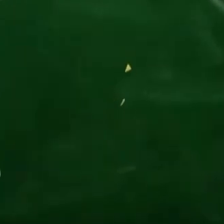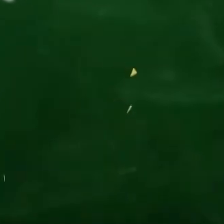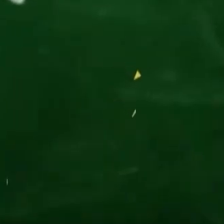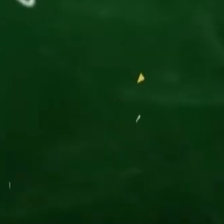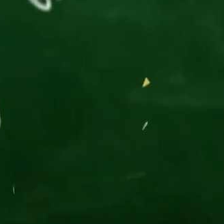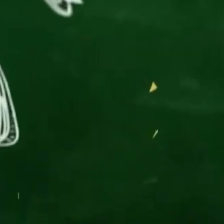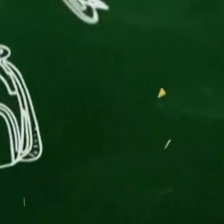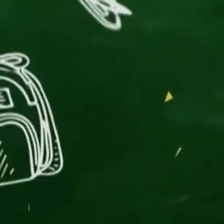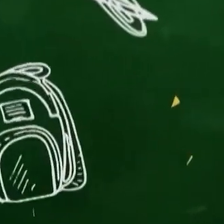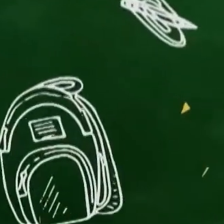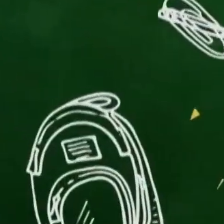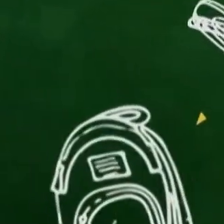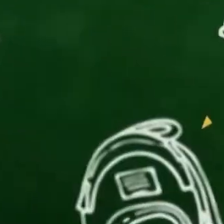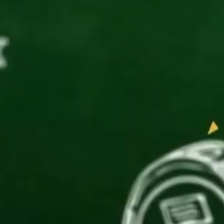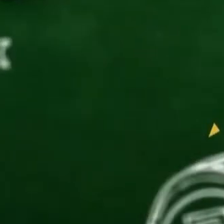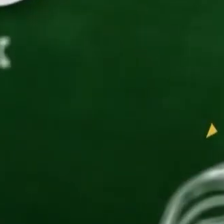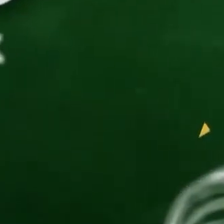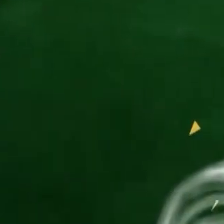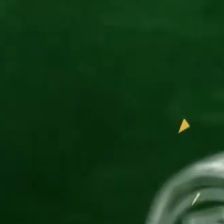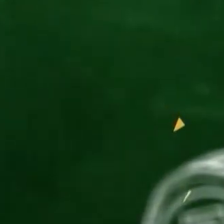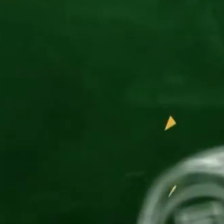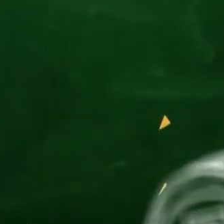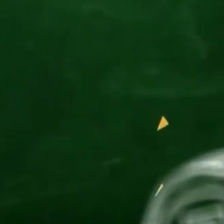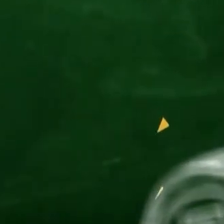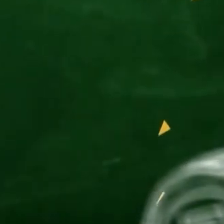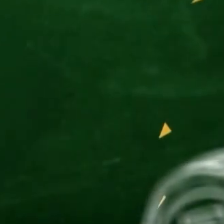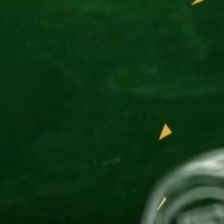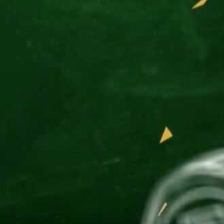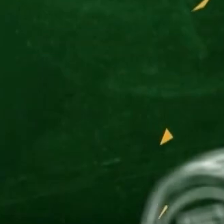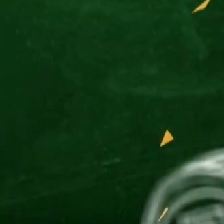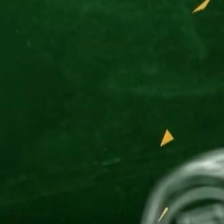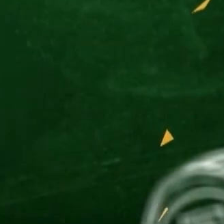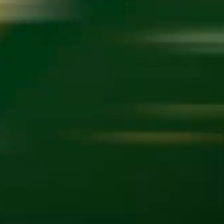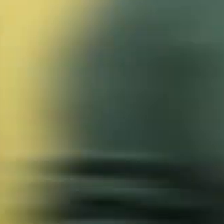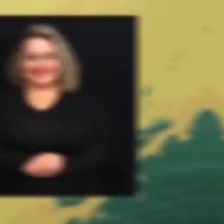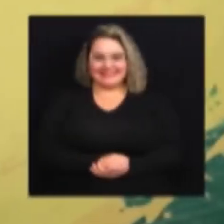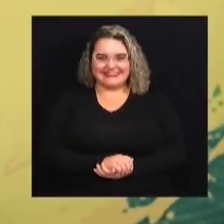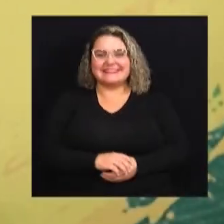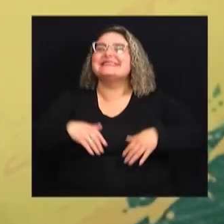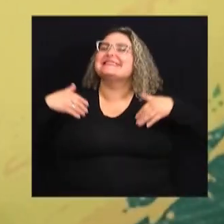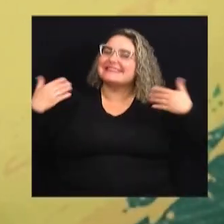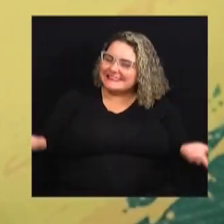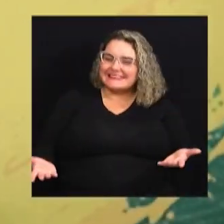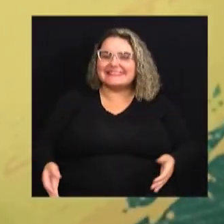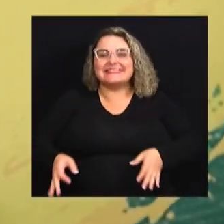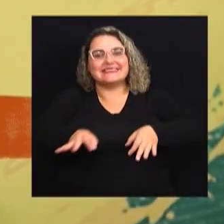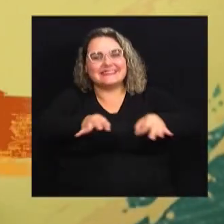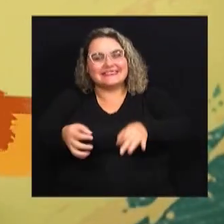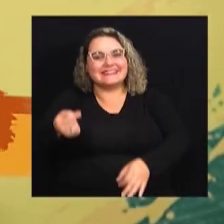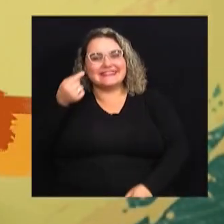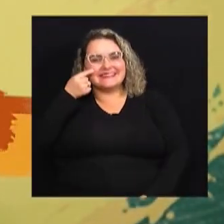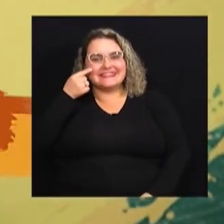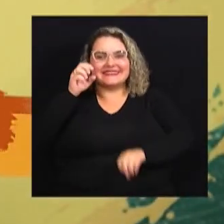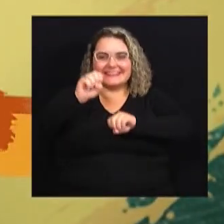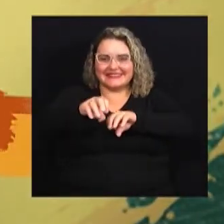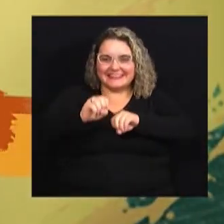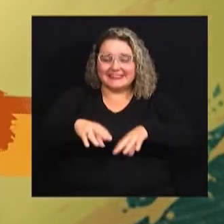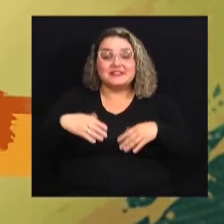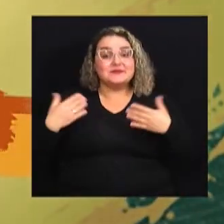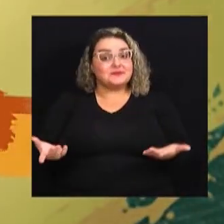às 4h45 e depois às 6 horas da tarde com a reunião ordinária. Muito obrigado por todas as